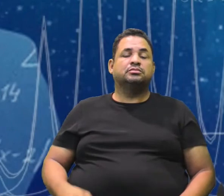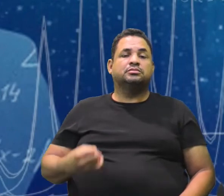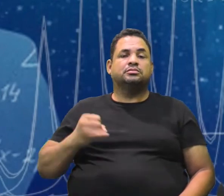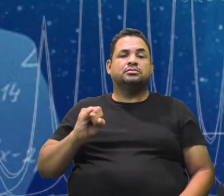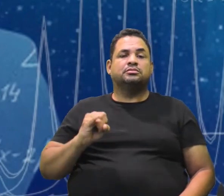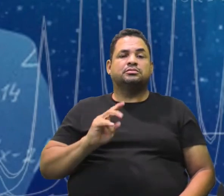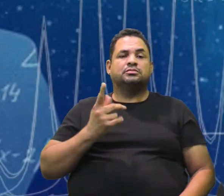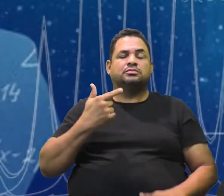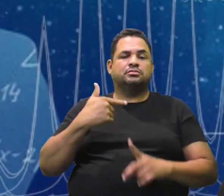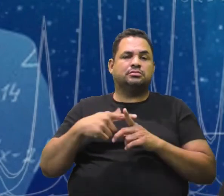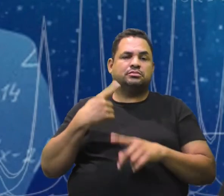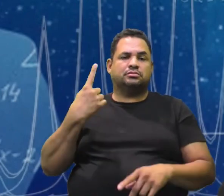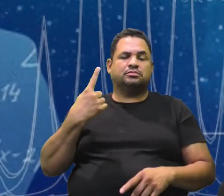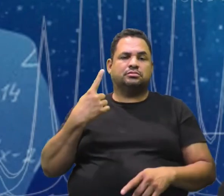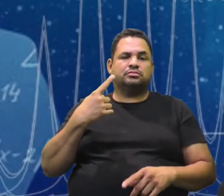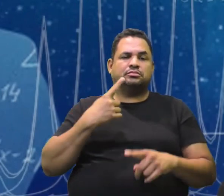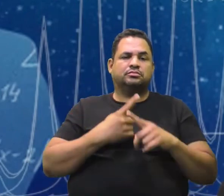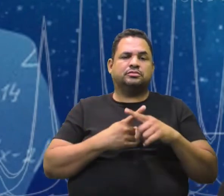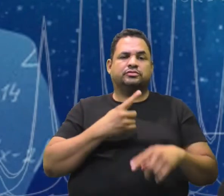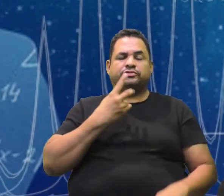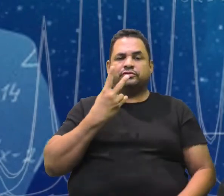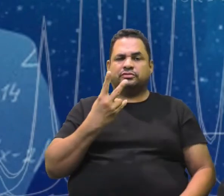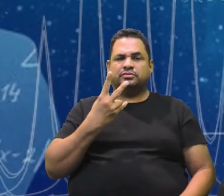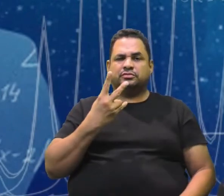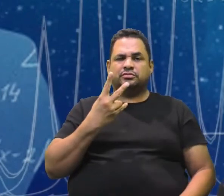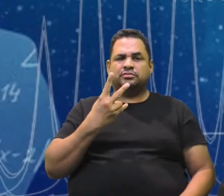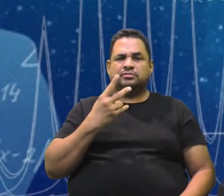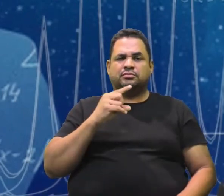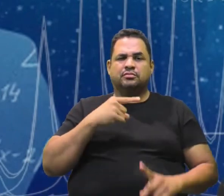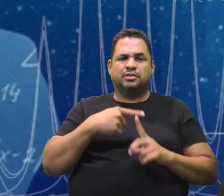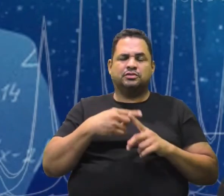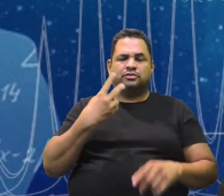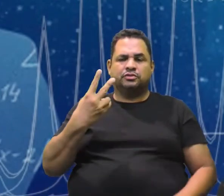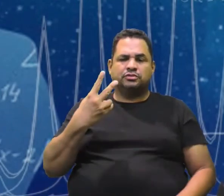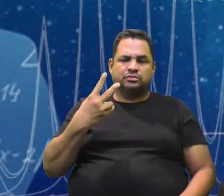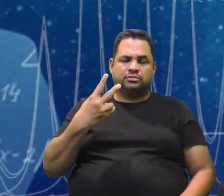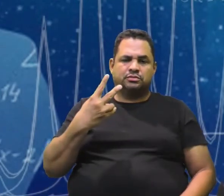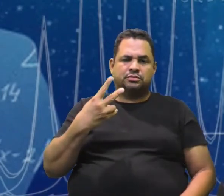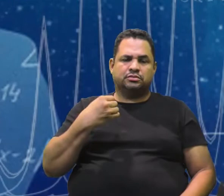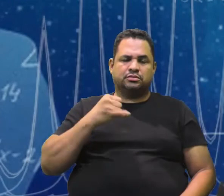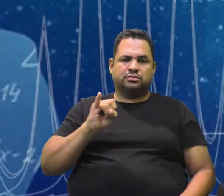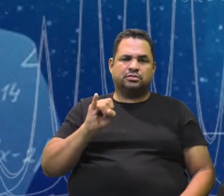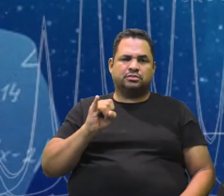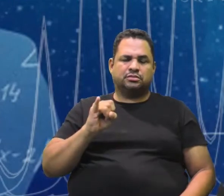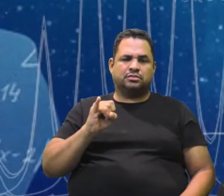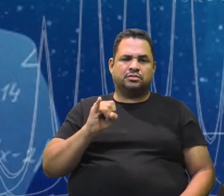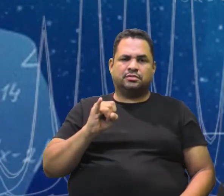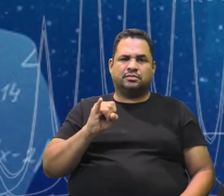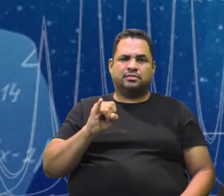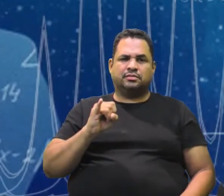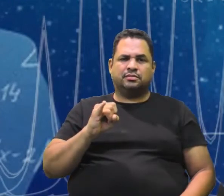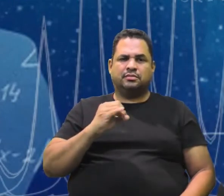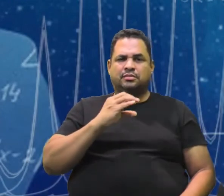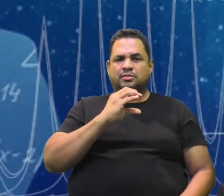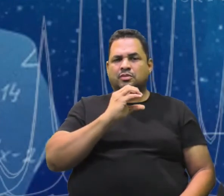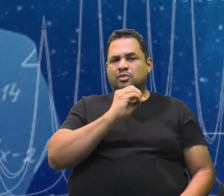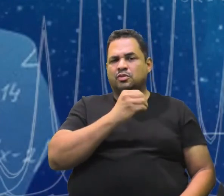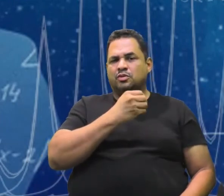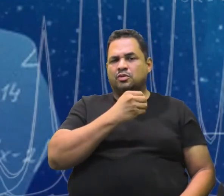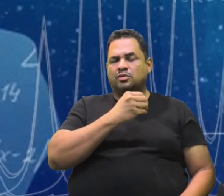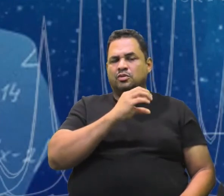vale mais um vezes dois, mais 2. Se o